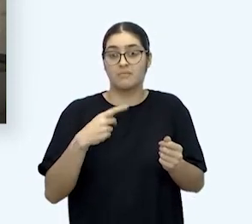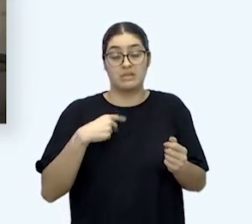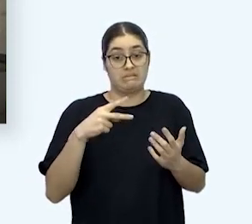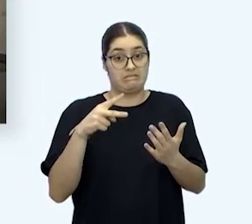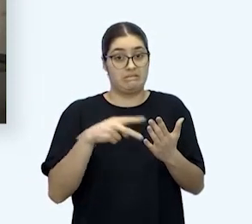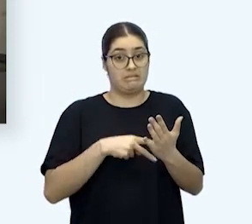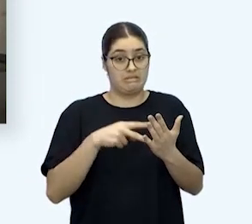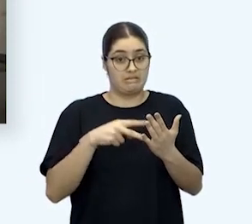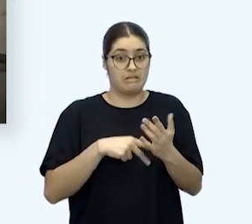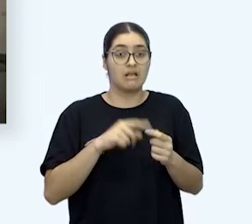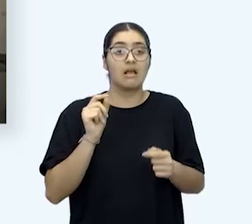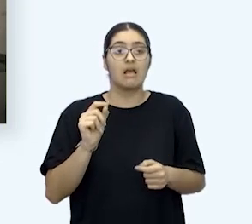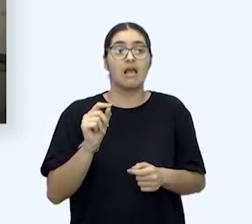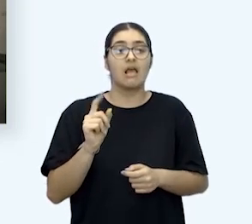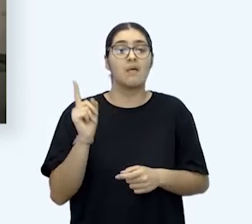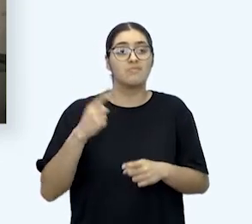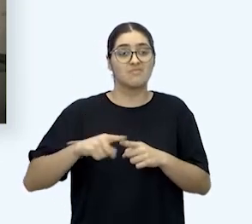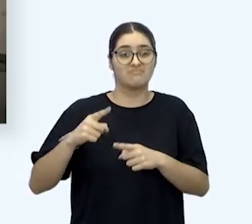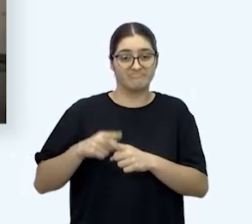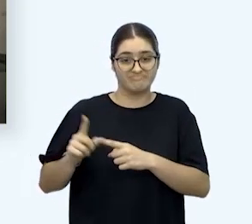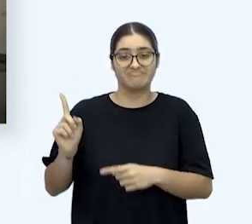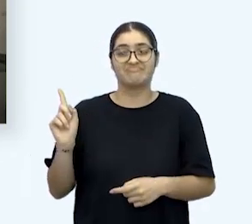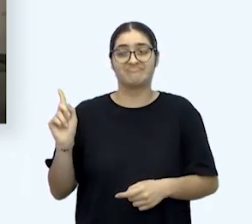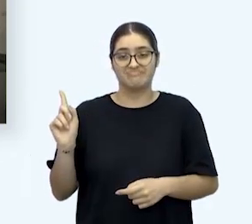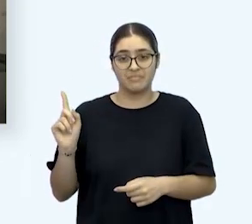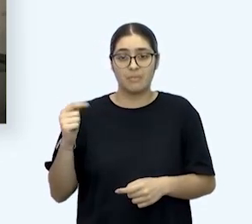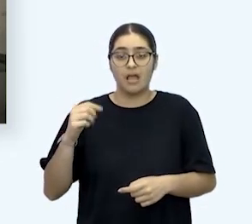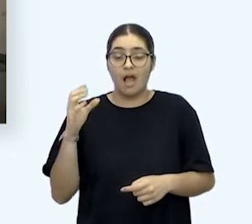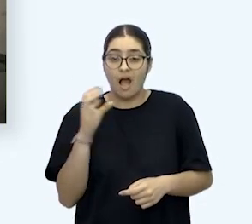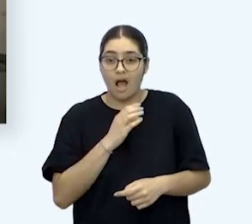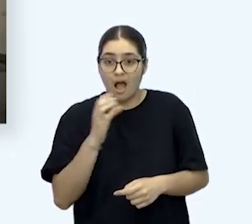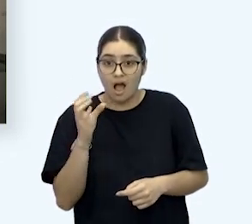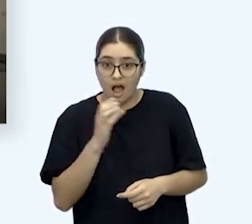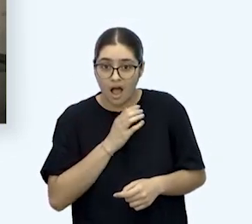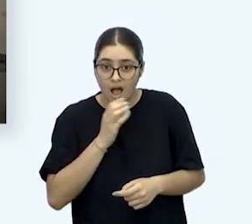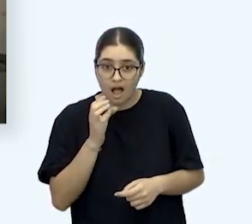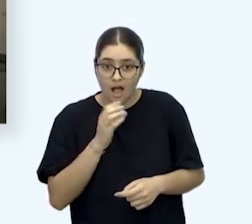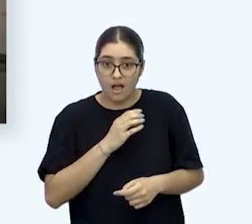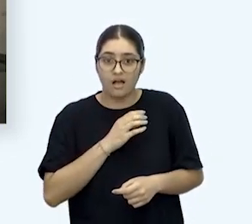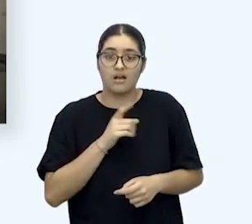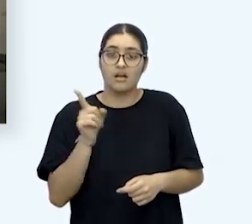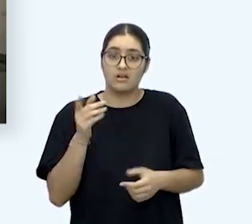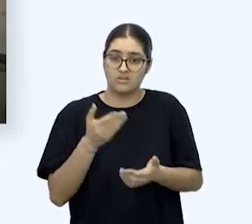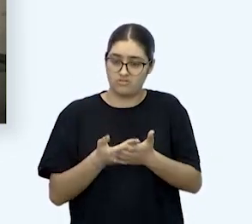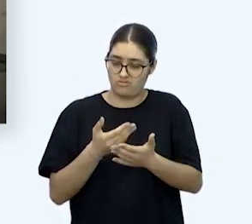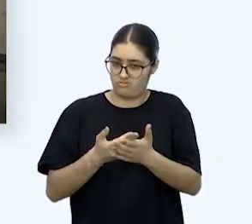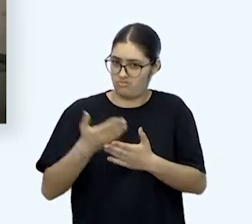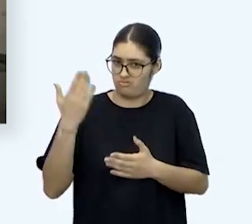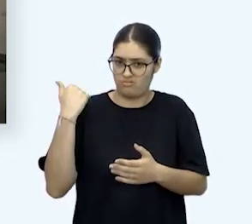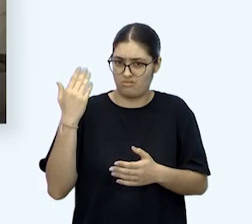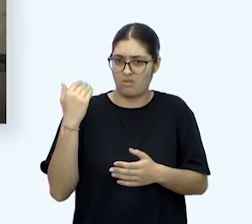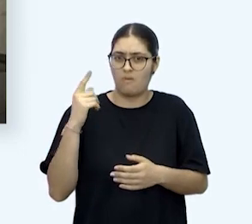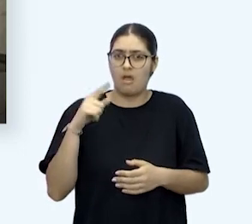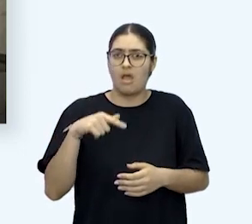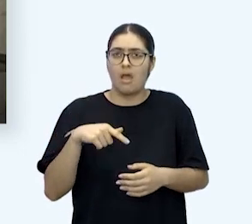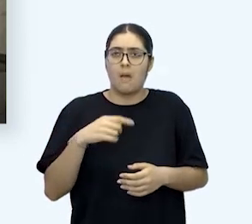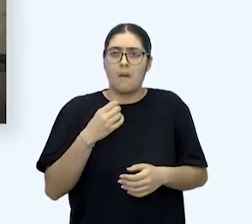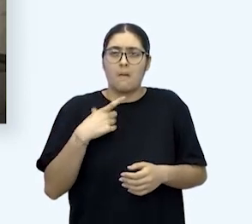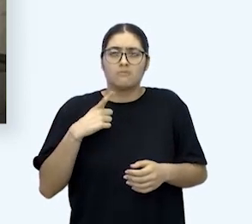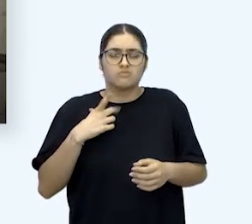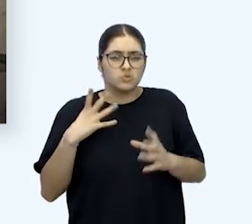problema são os catalisadores que tornam a decomposição mais rápida. Os estudos existentes na época não eram suficientes